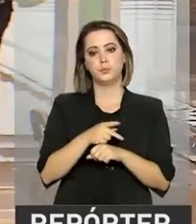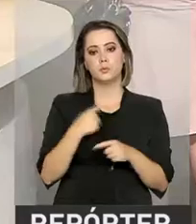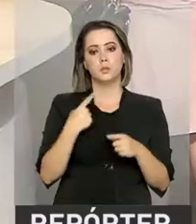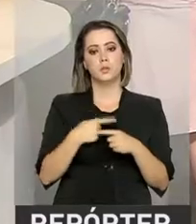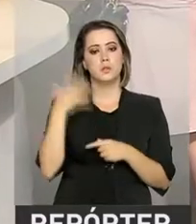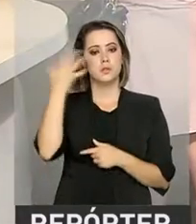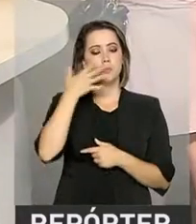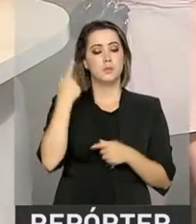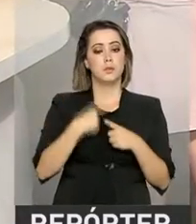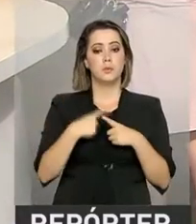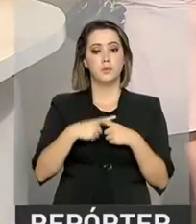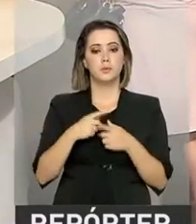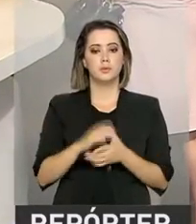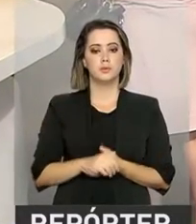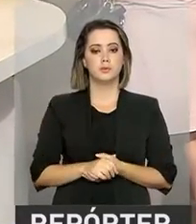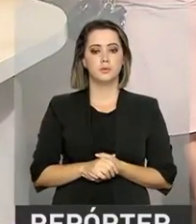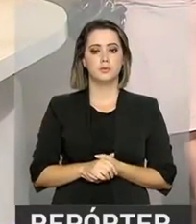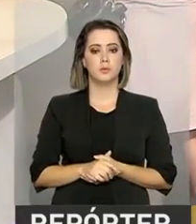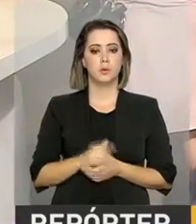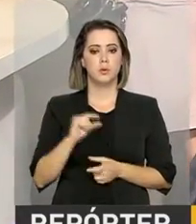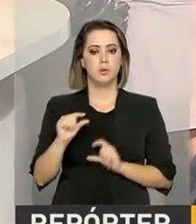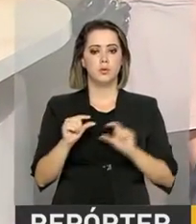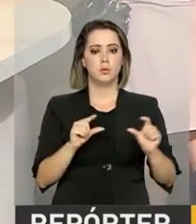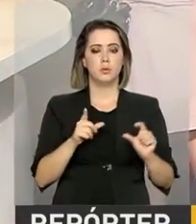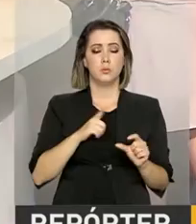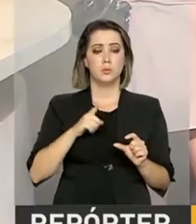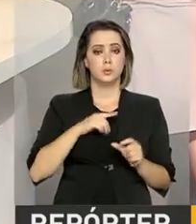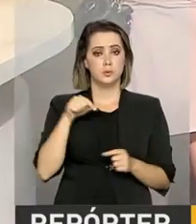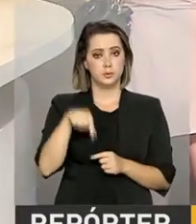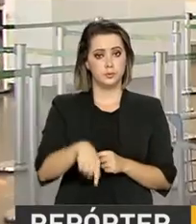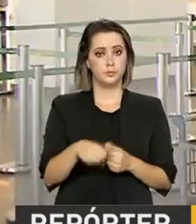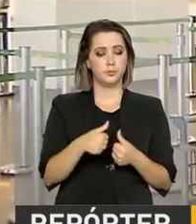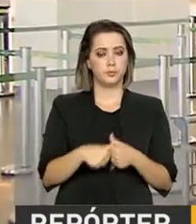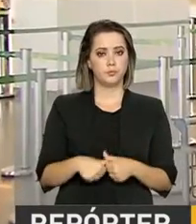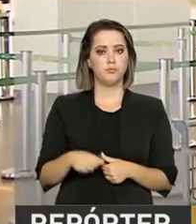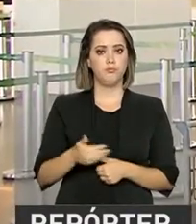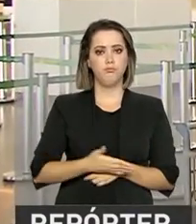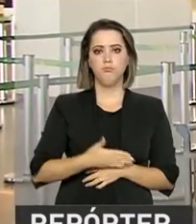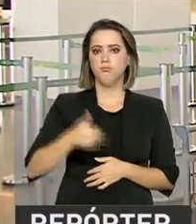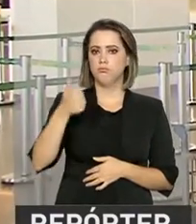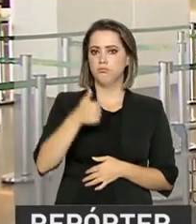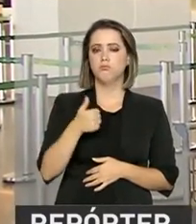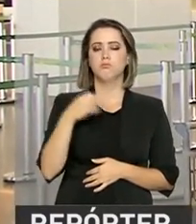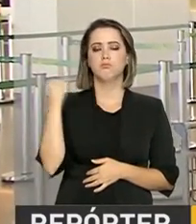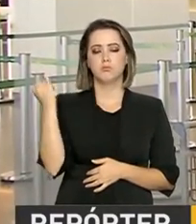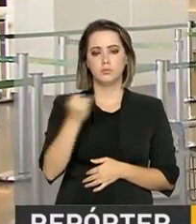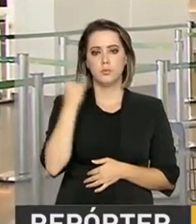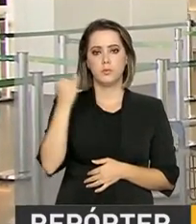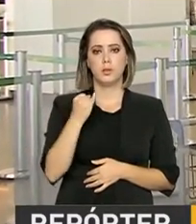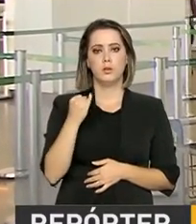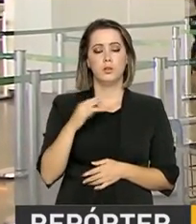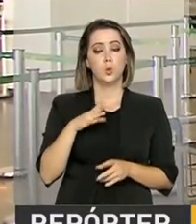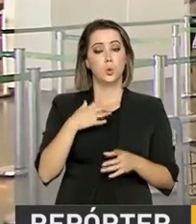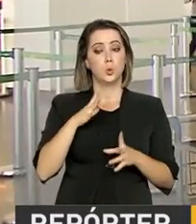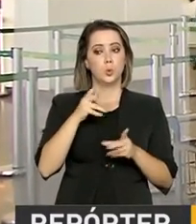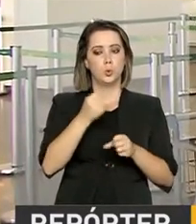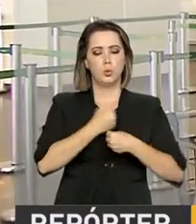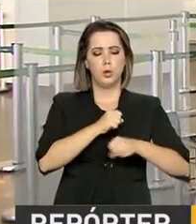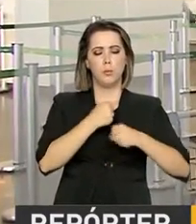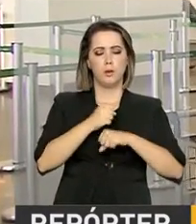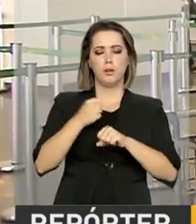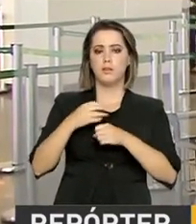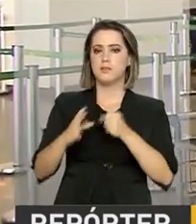quê. Pelas poucas vezes que eu já estive aqui, uma melhora significativa. Na limpeza, segurança,